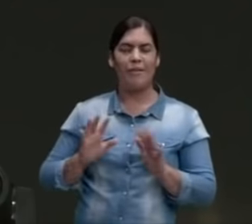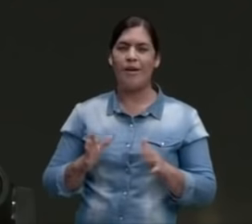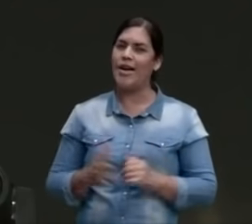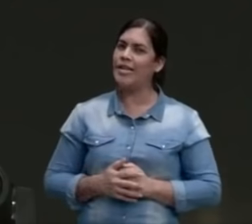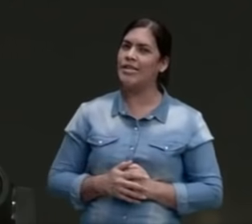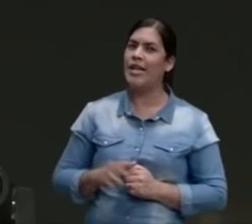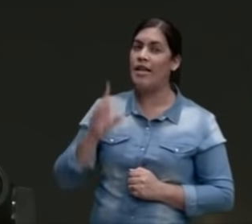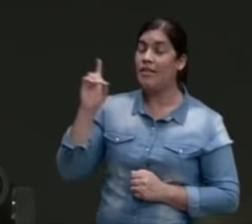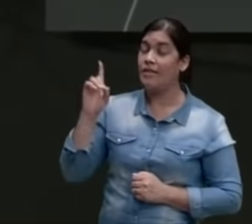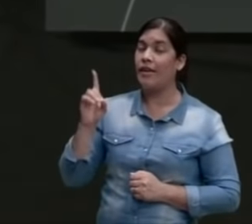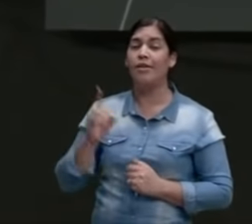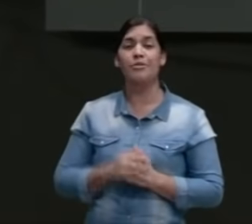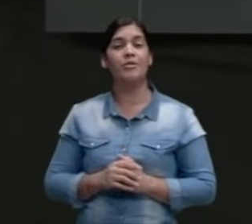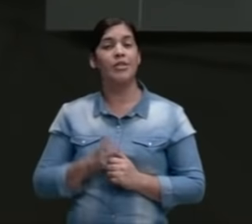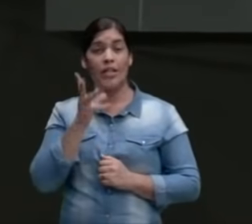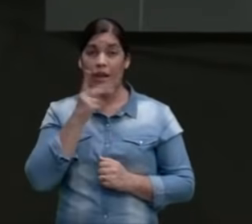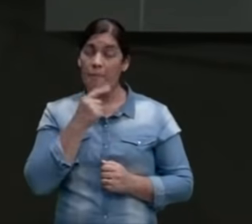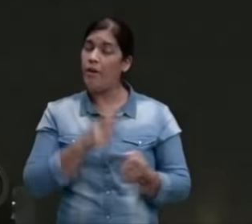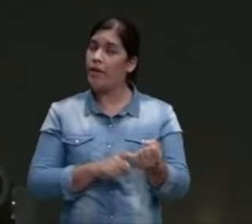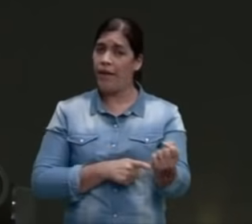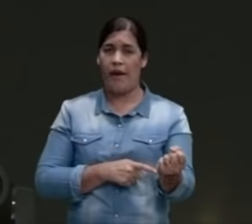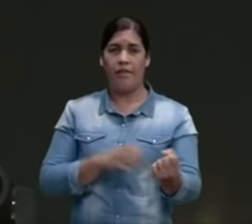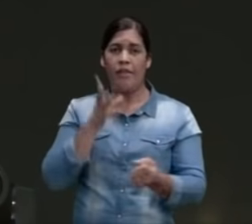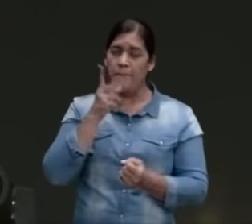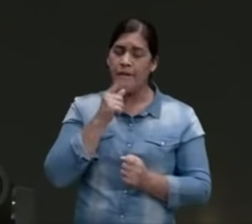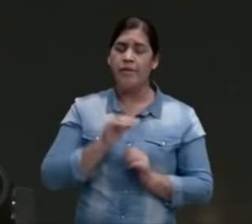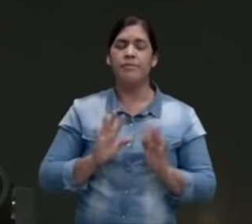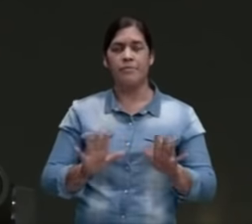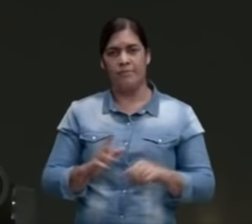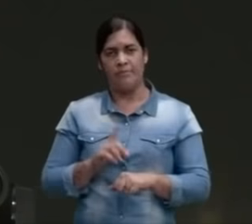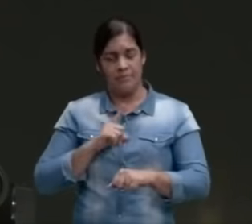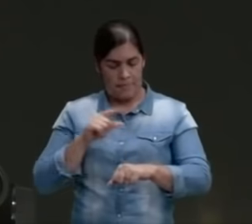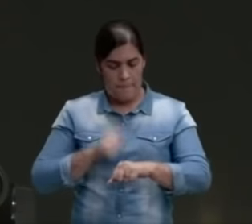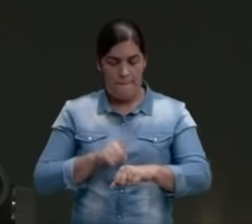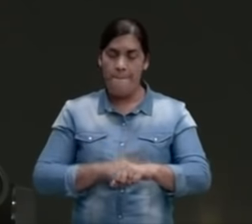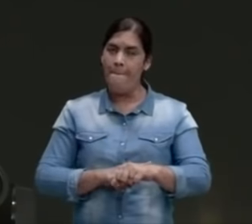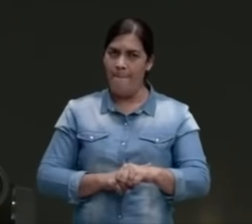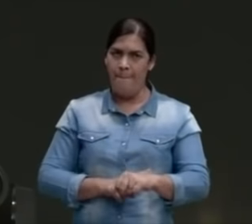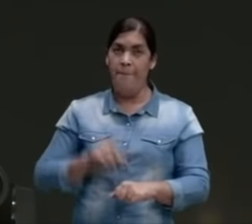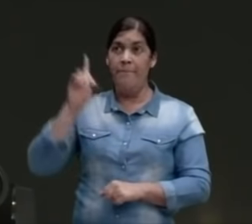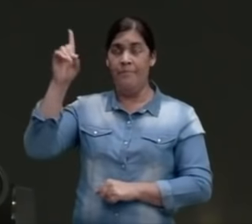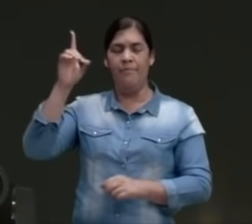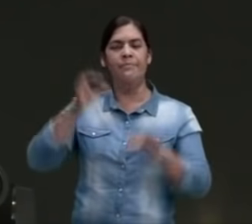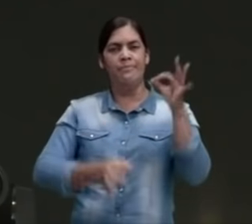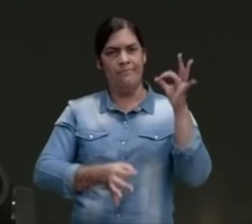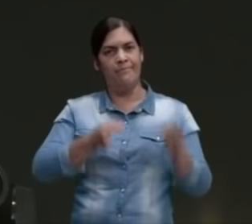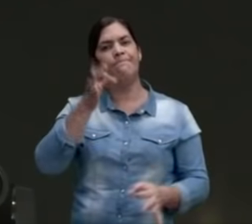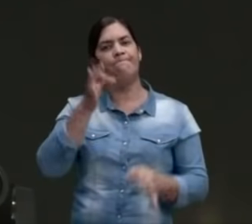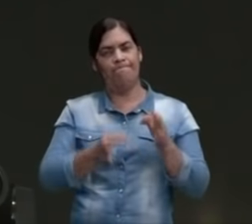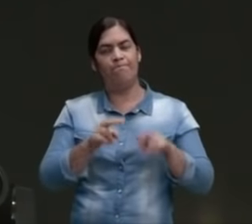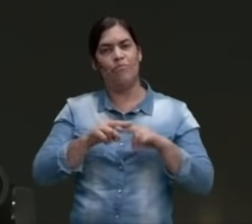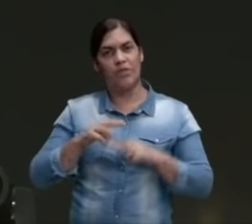Deus é longânimo. A Bíblia diz que ele demora a ficar irado, mas existe um momento em que é derramado o juízo, porque por causa